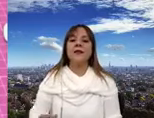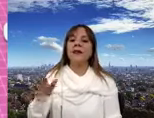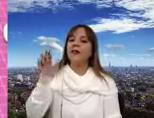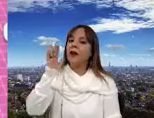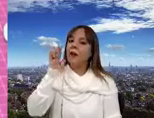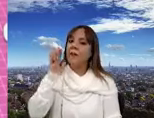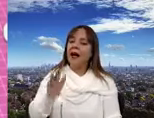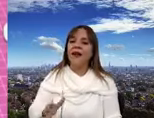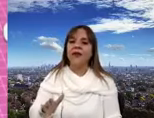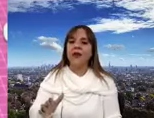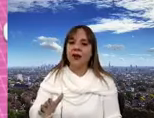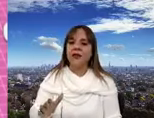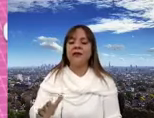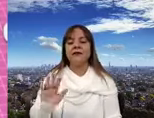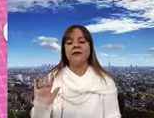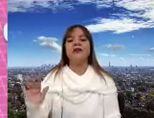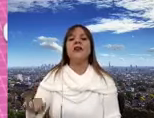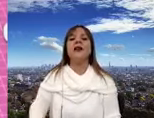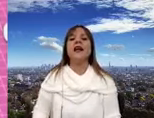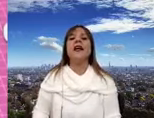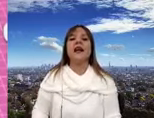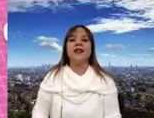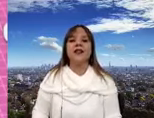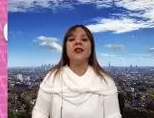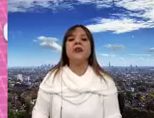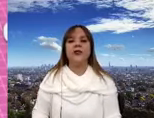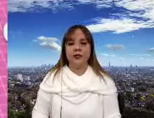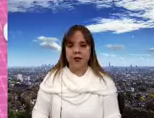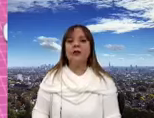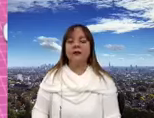é maravilhosa. Então, é só aguardar até dia 8, viu?